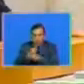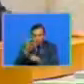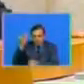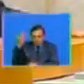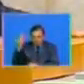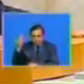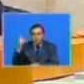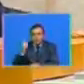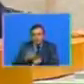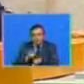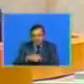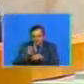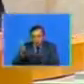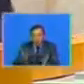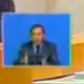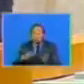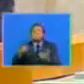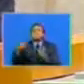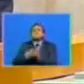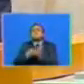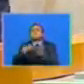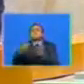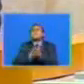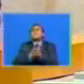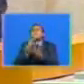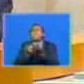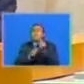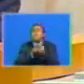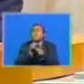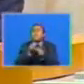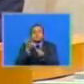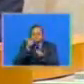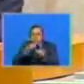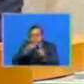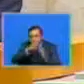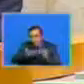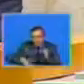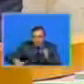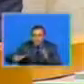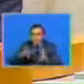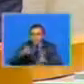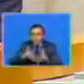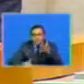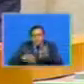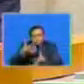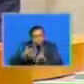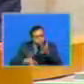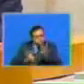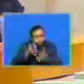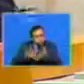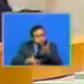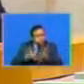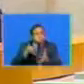nesse momento, eu era questionado de como sairíamos daquele ambiente tenso,